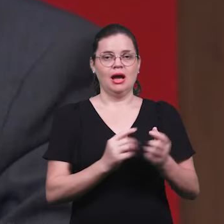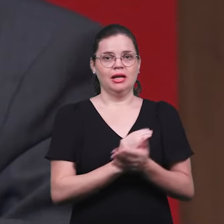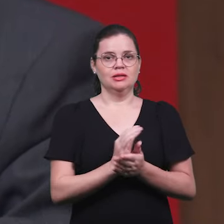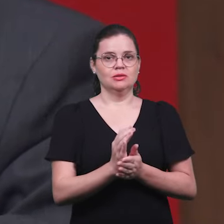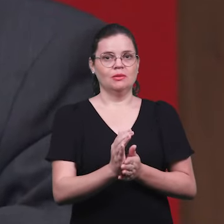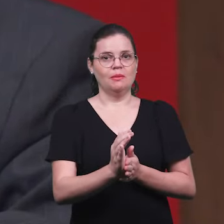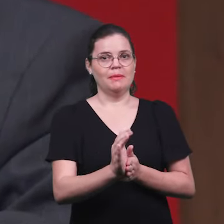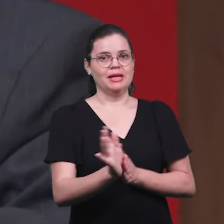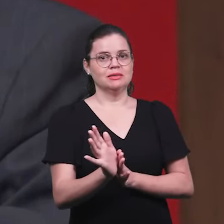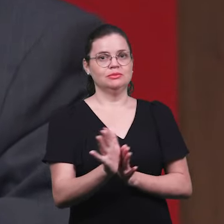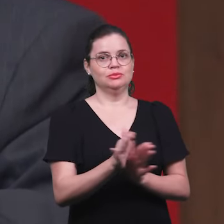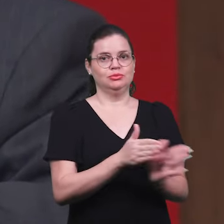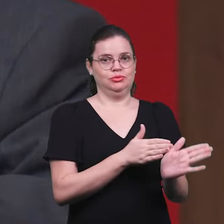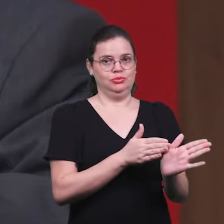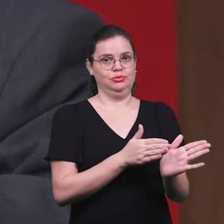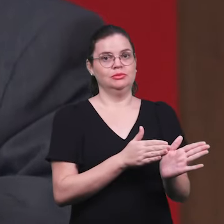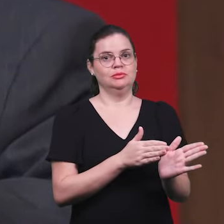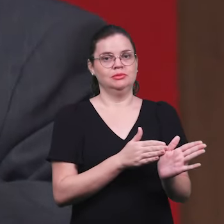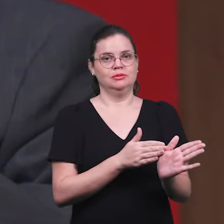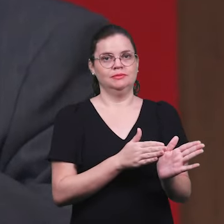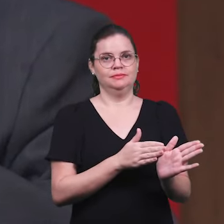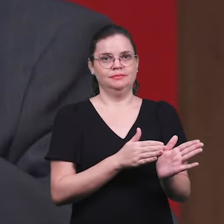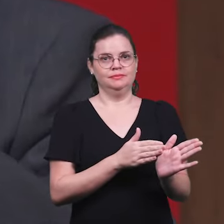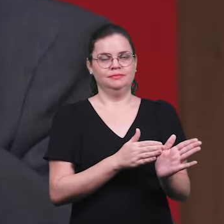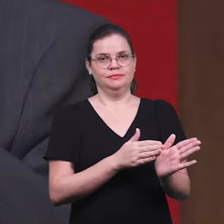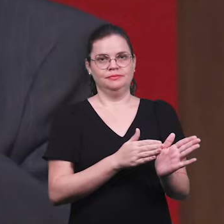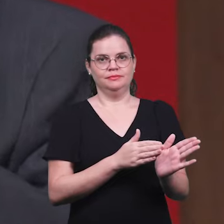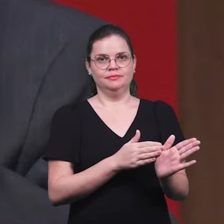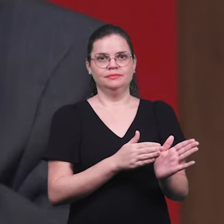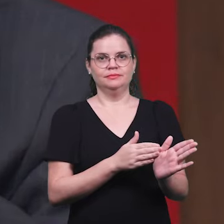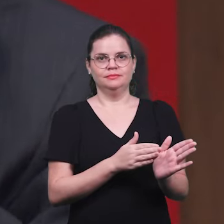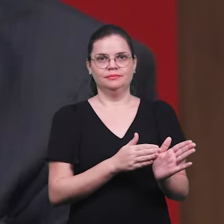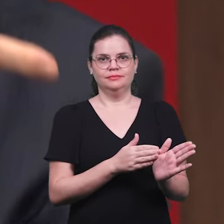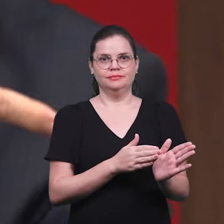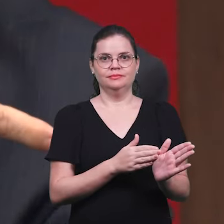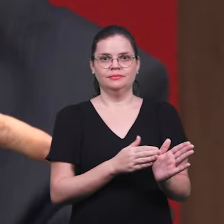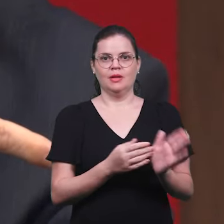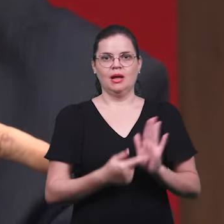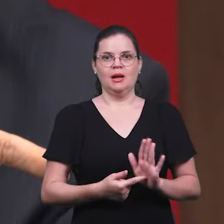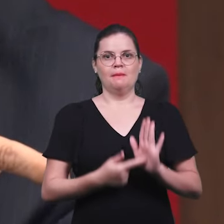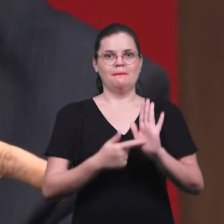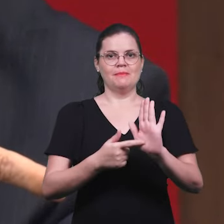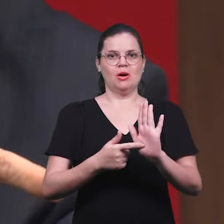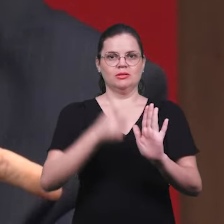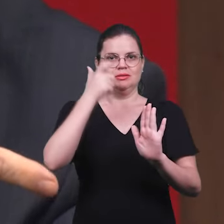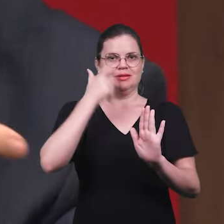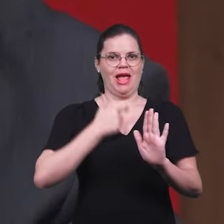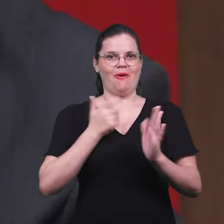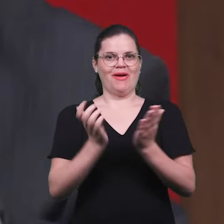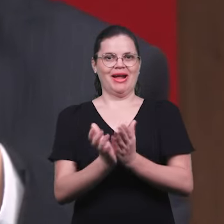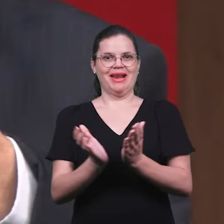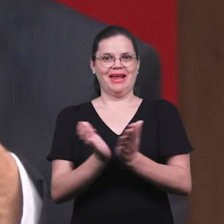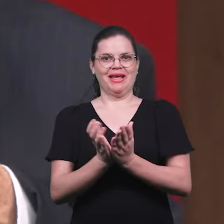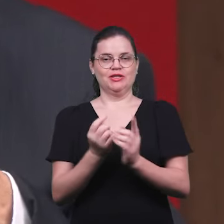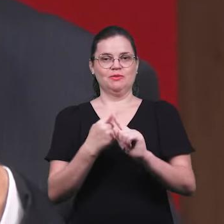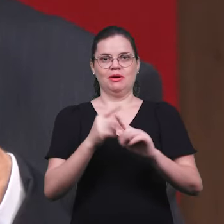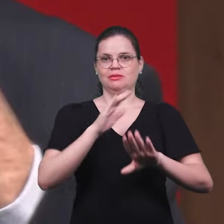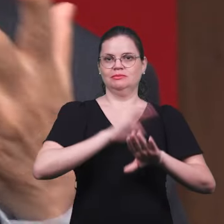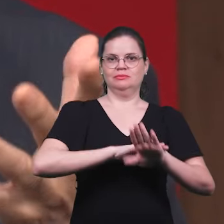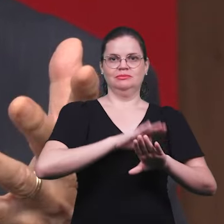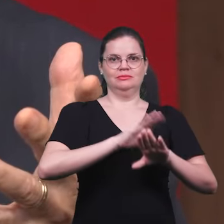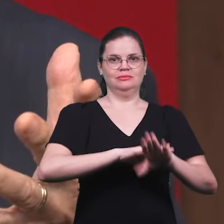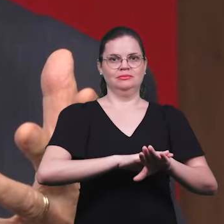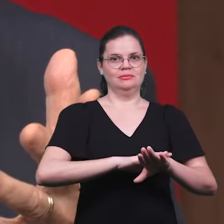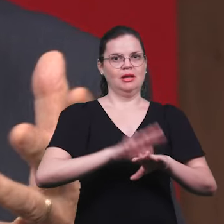lado, embora que continue com a roupagem do outro lado, porque é